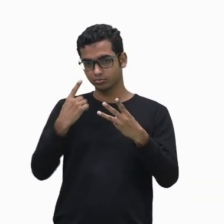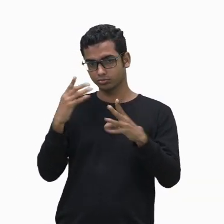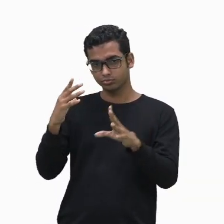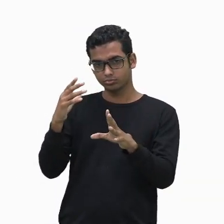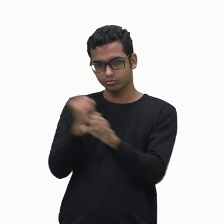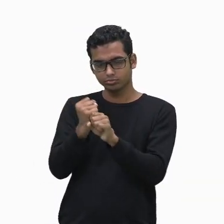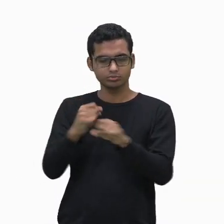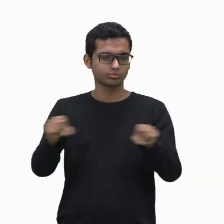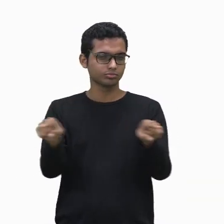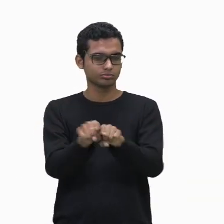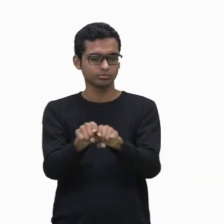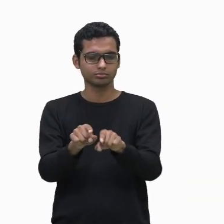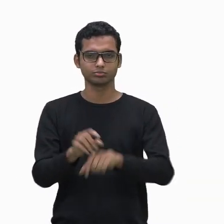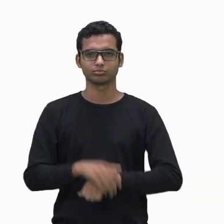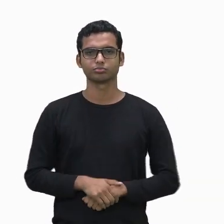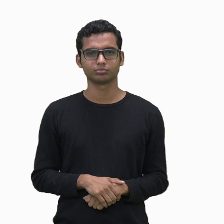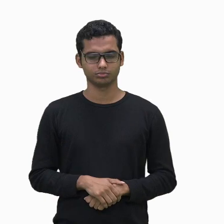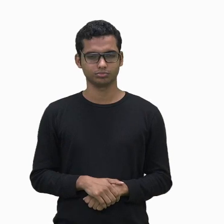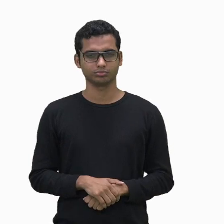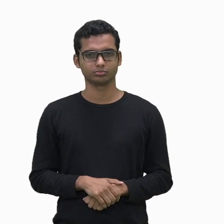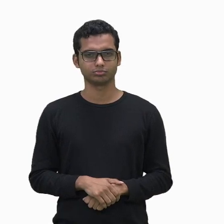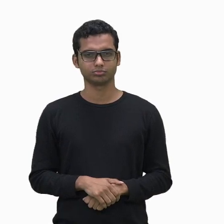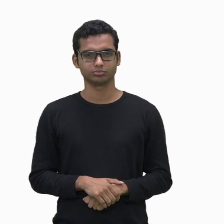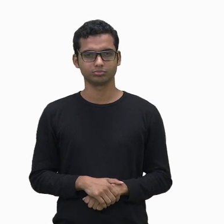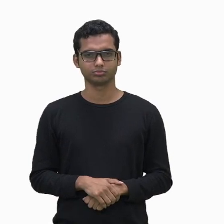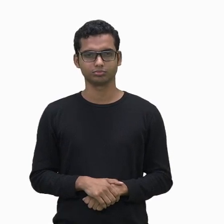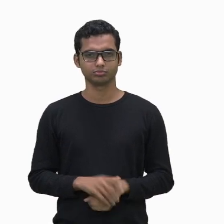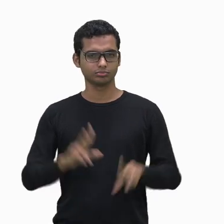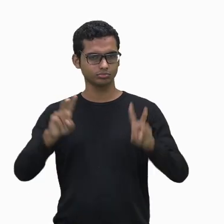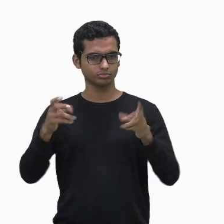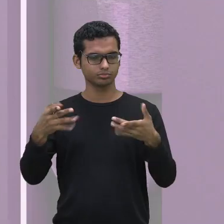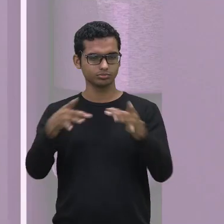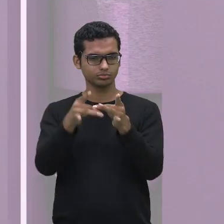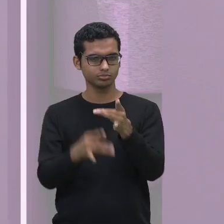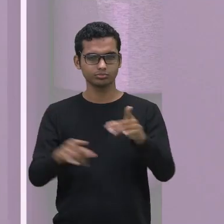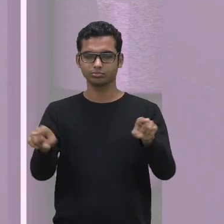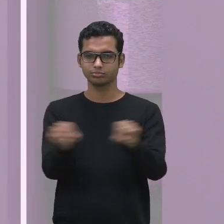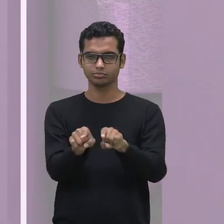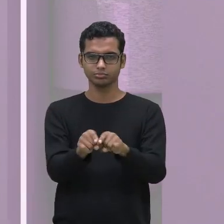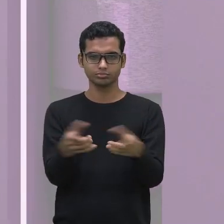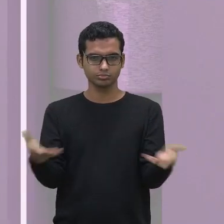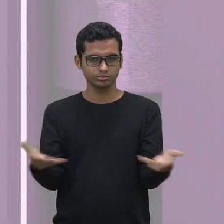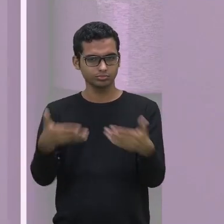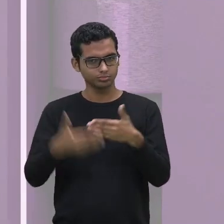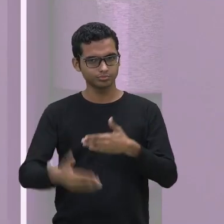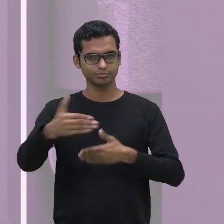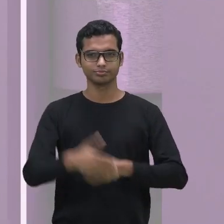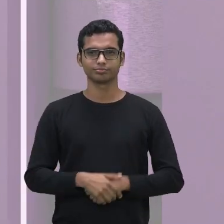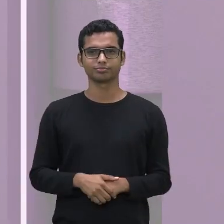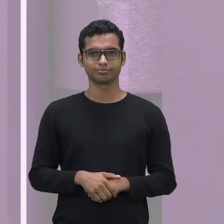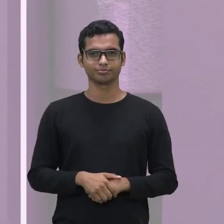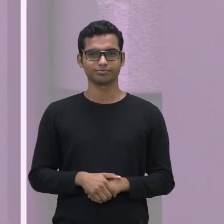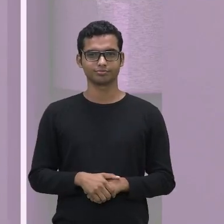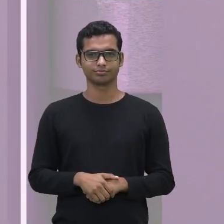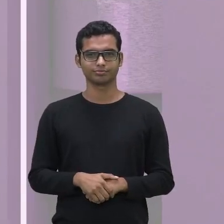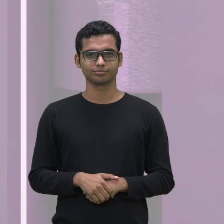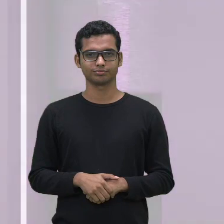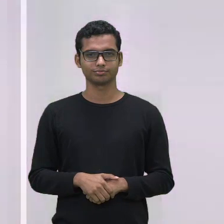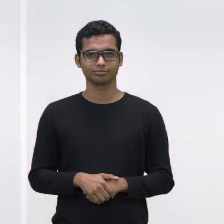conceito, identificação e cálculo. Esse, então, é o nosso detalhamento. Vamos para a aula.